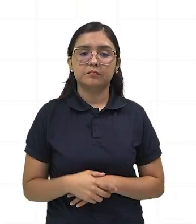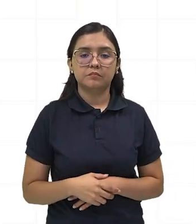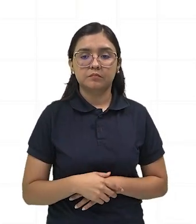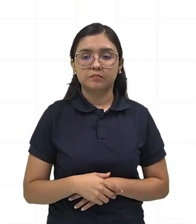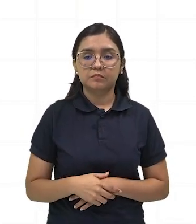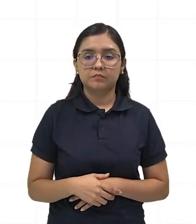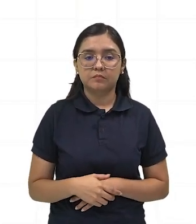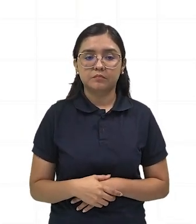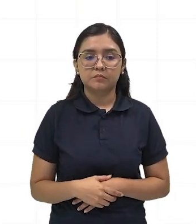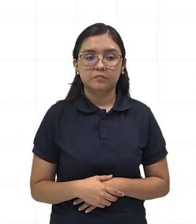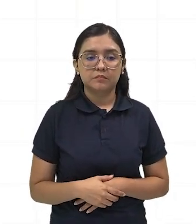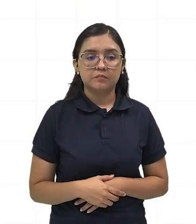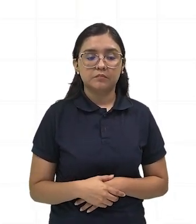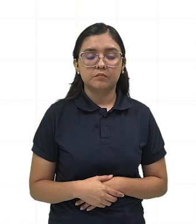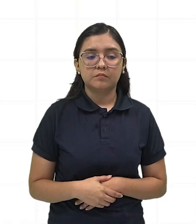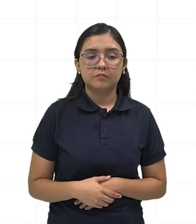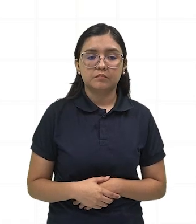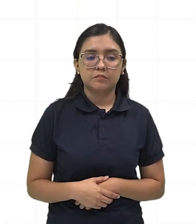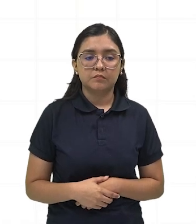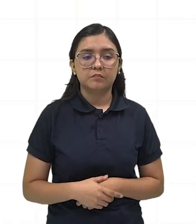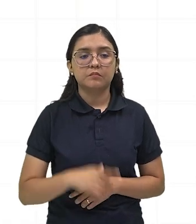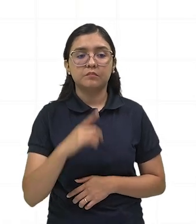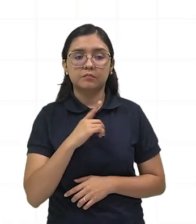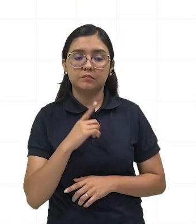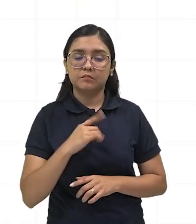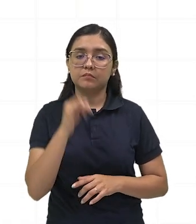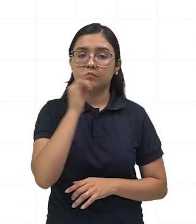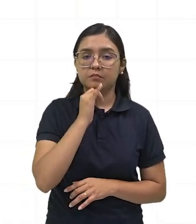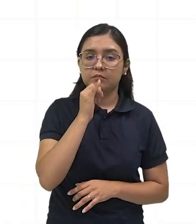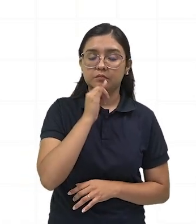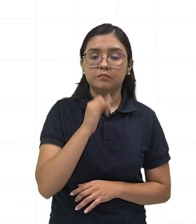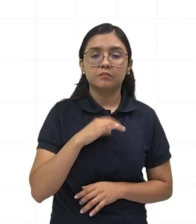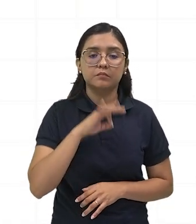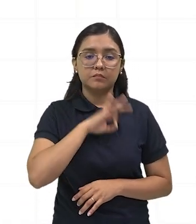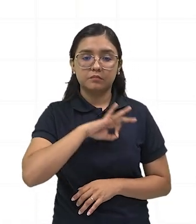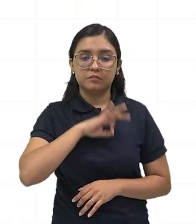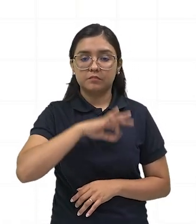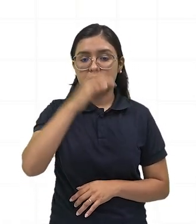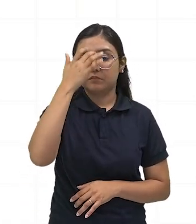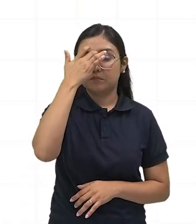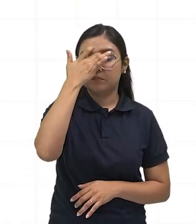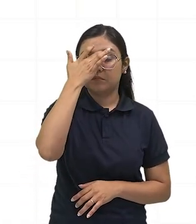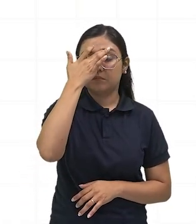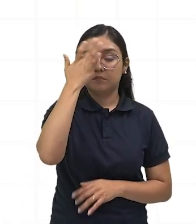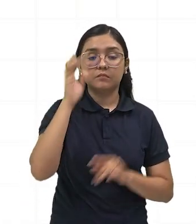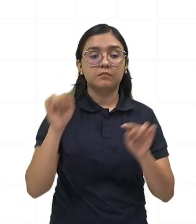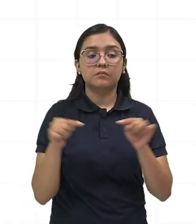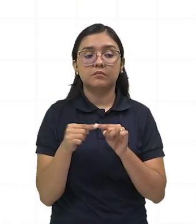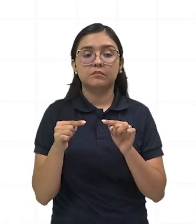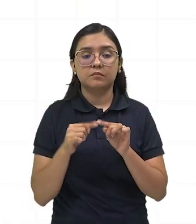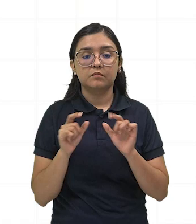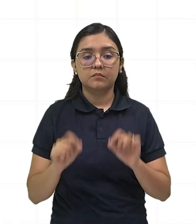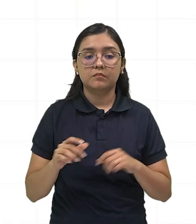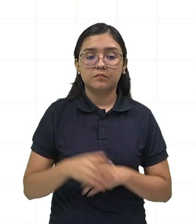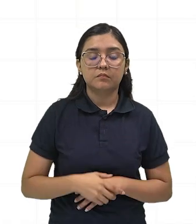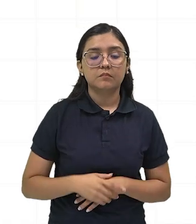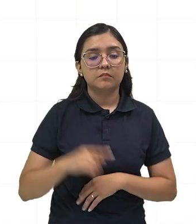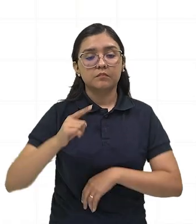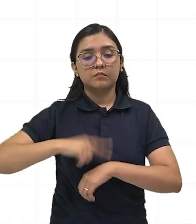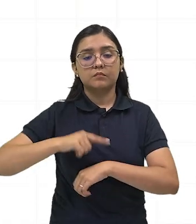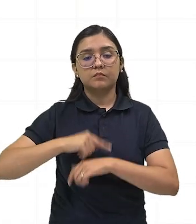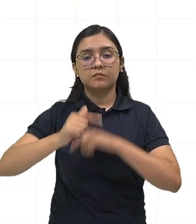exemplo, tá, do salário de acordo com o número de